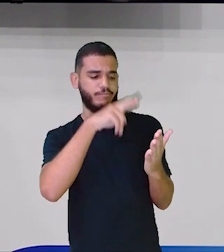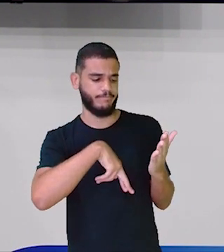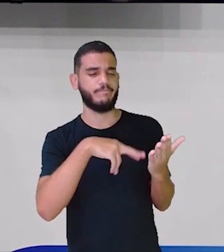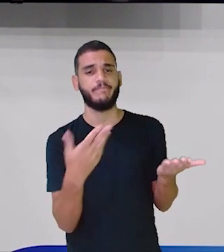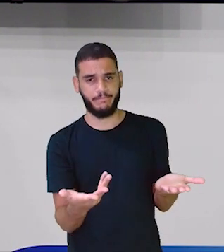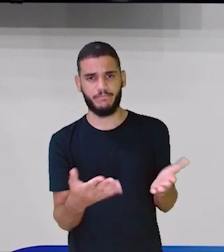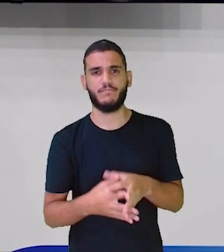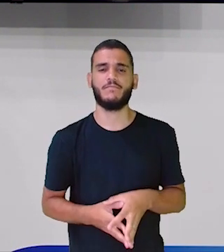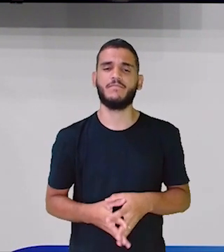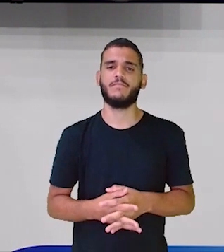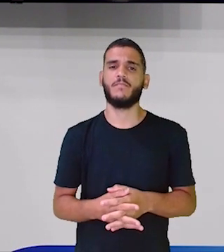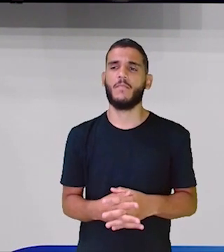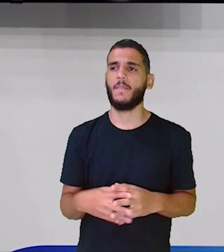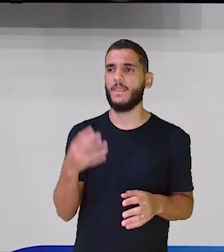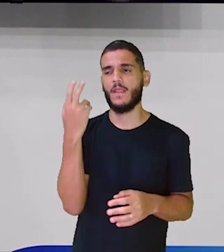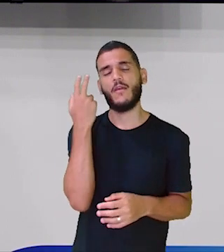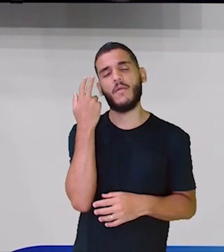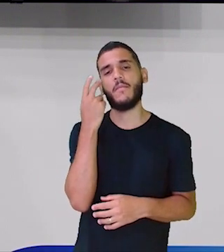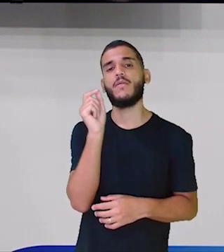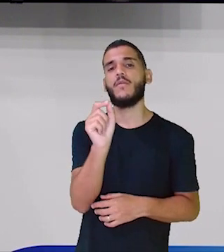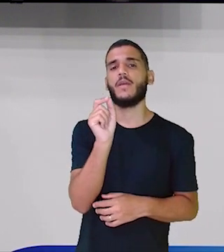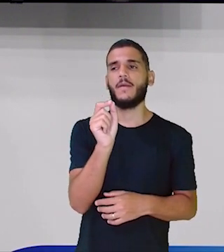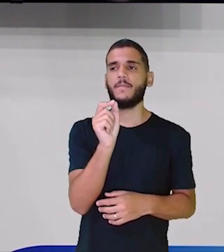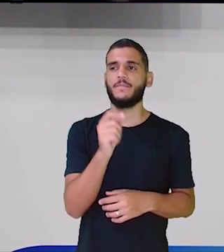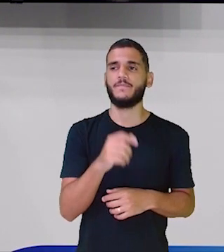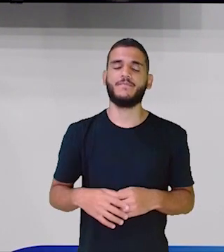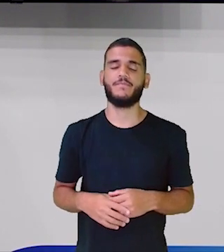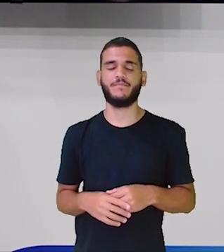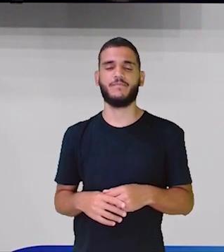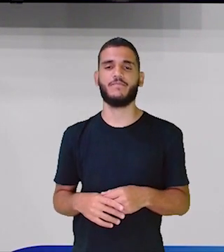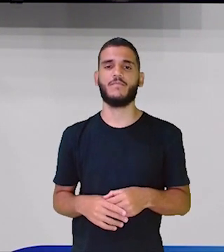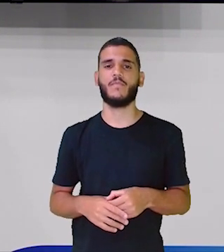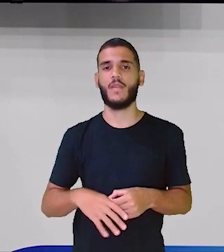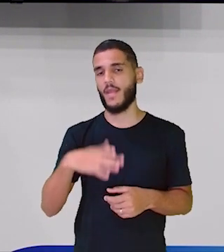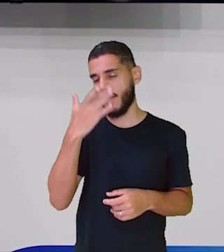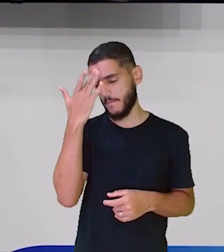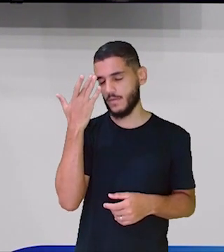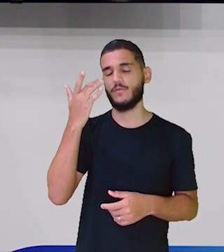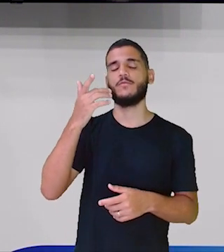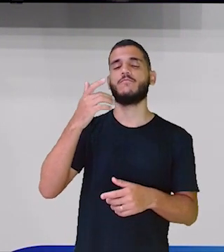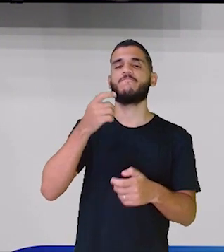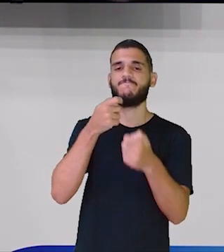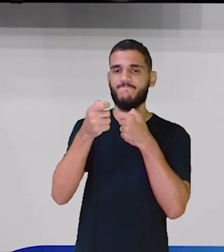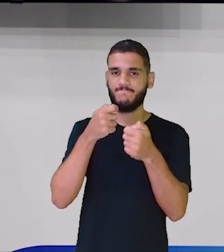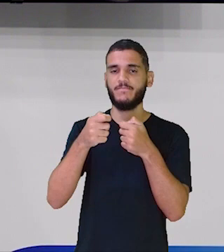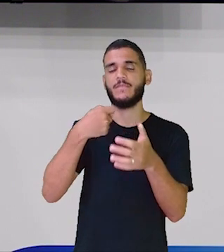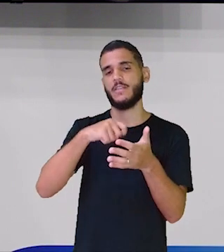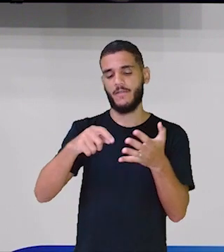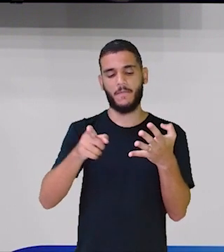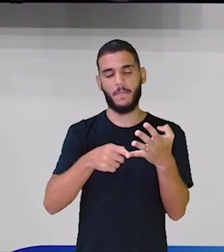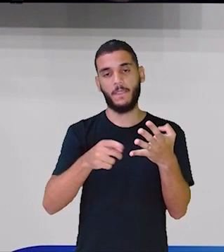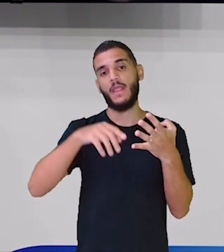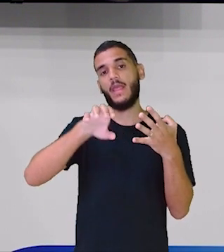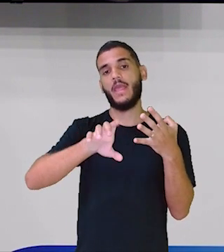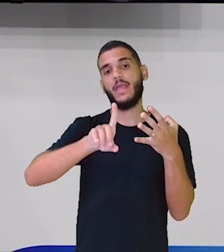da pessoa que vai escrever. Geralmente aí é aquela pessoa do jornal que vai escrever. A